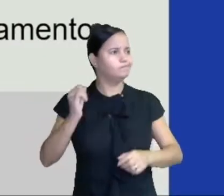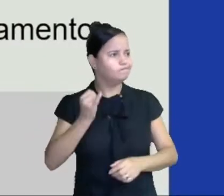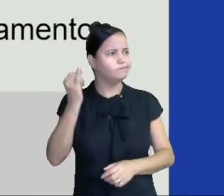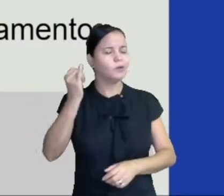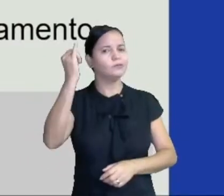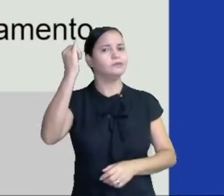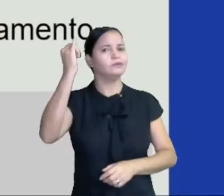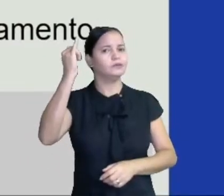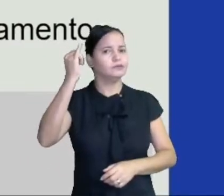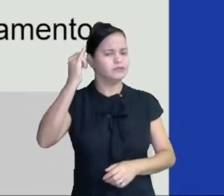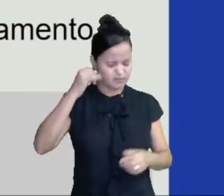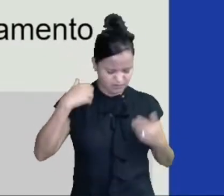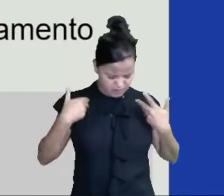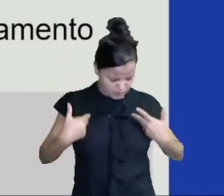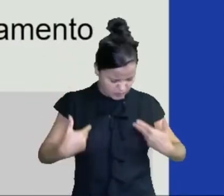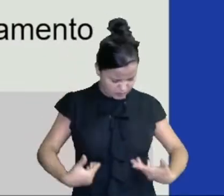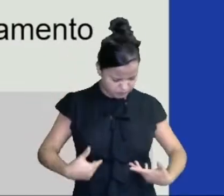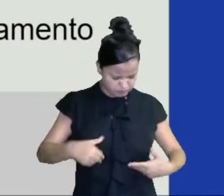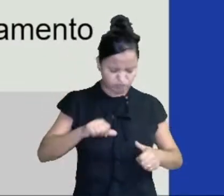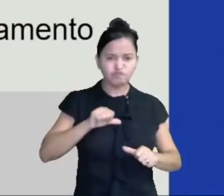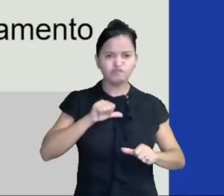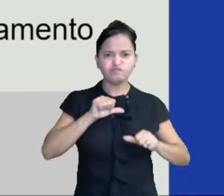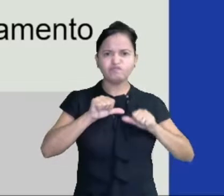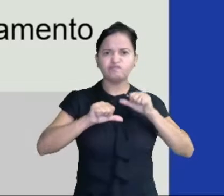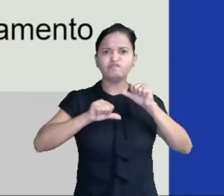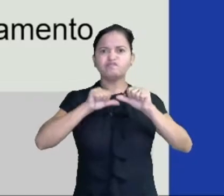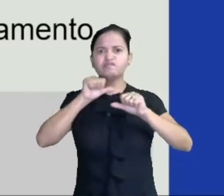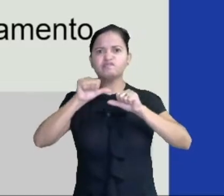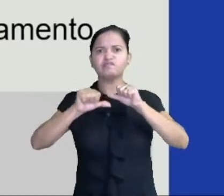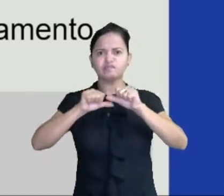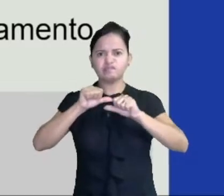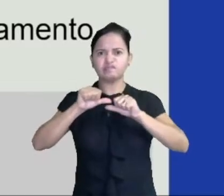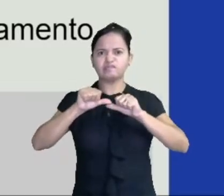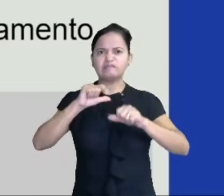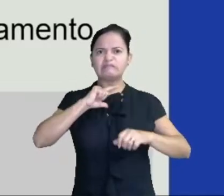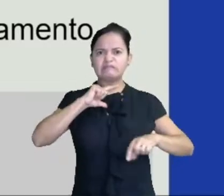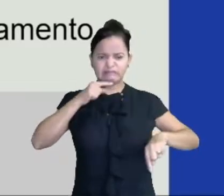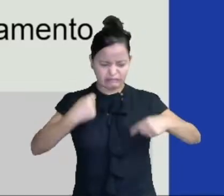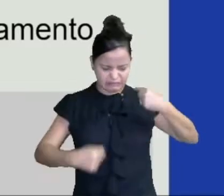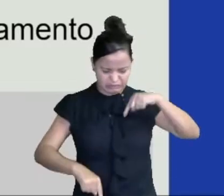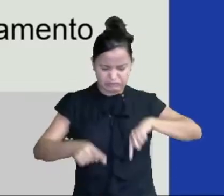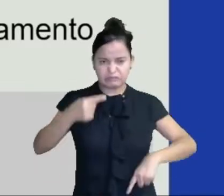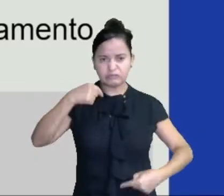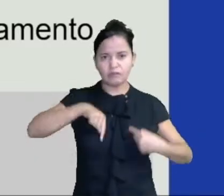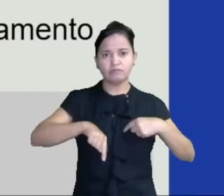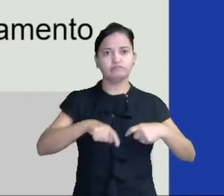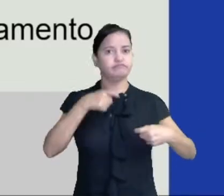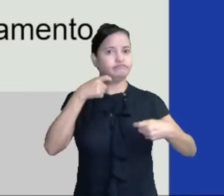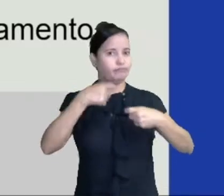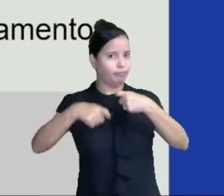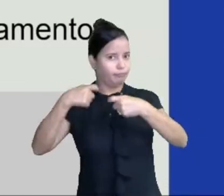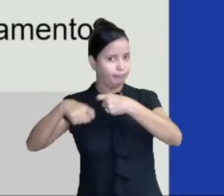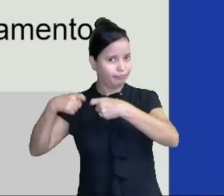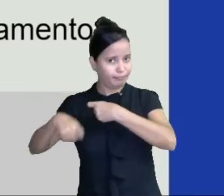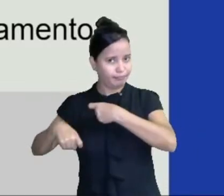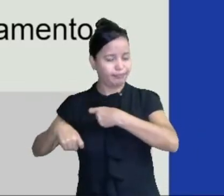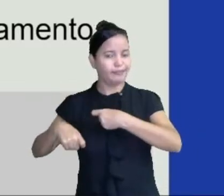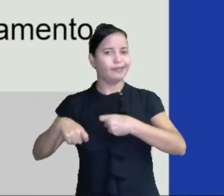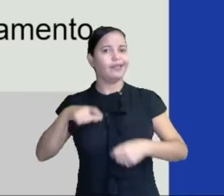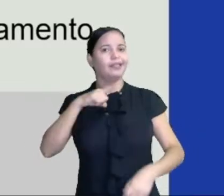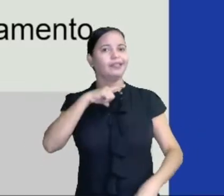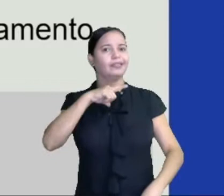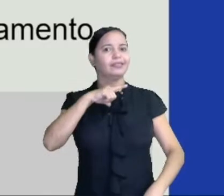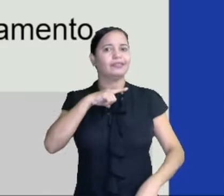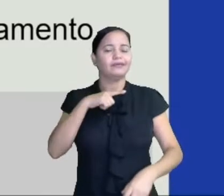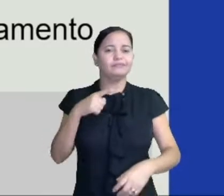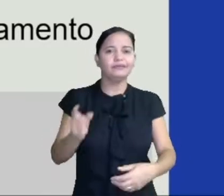transformações que ocorrem na puberdade, considerando a atuação dos hormônios sexuais e do sistema nervoso,